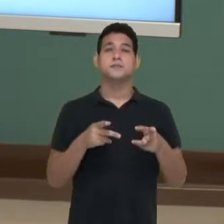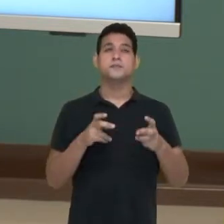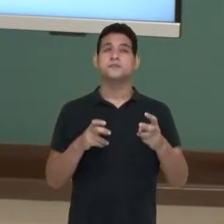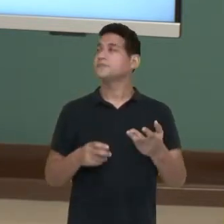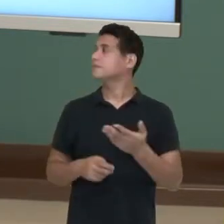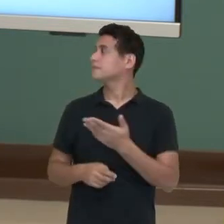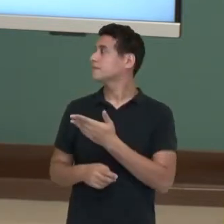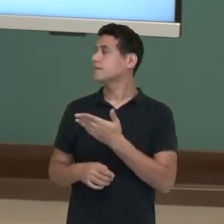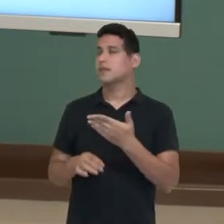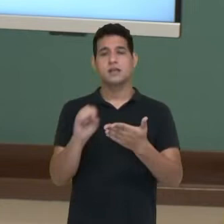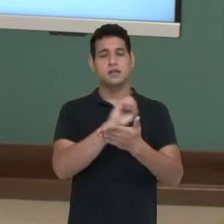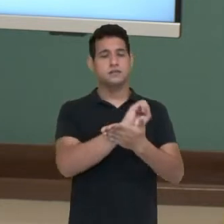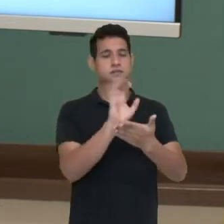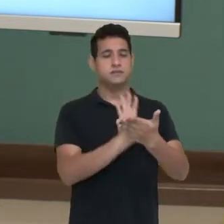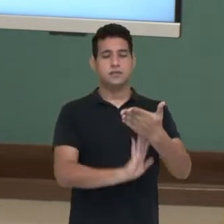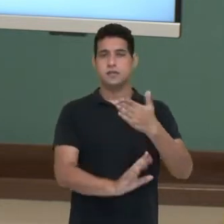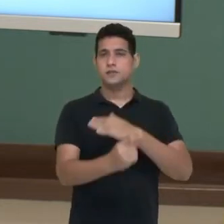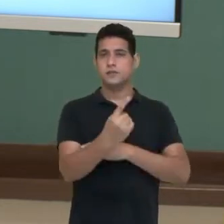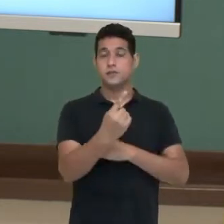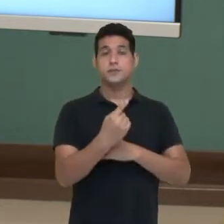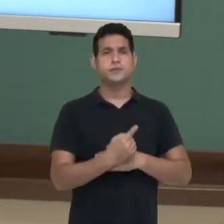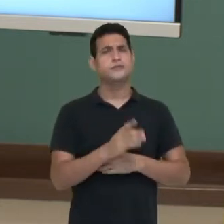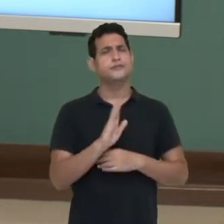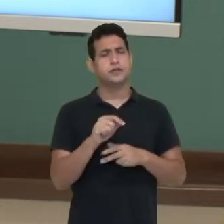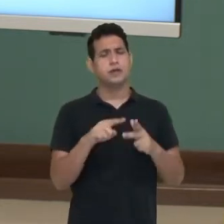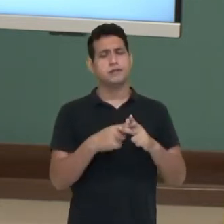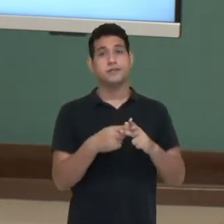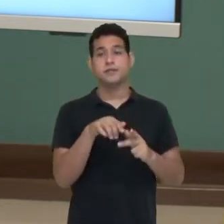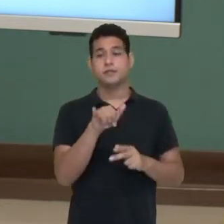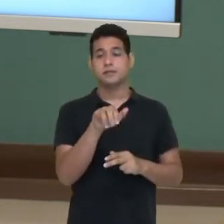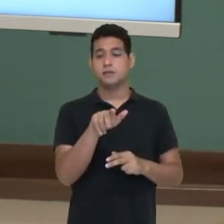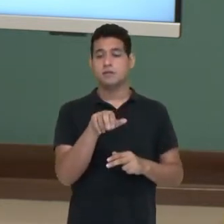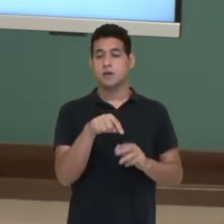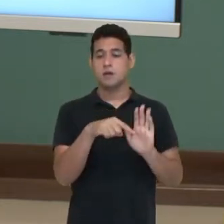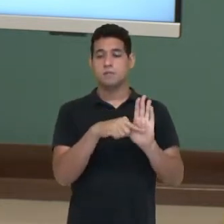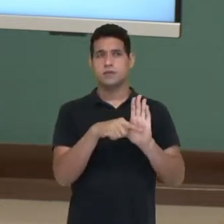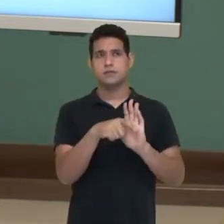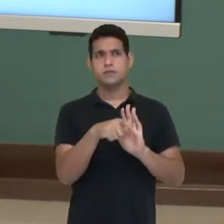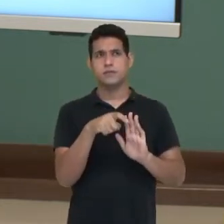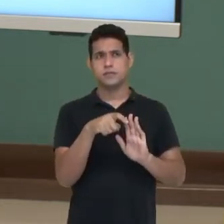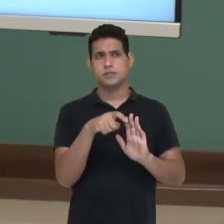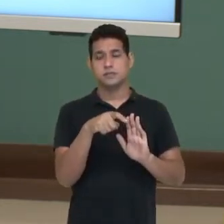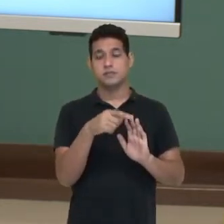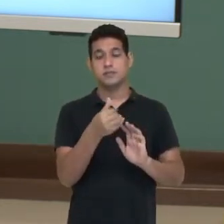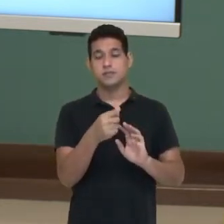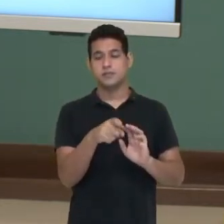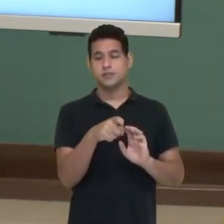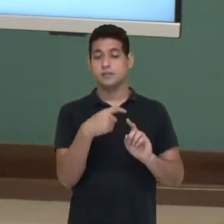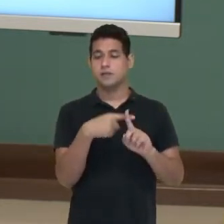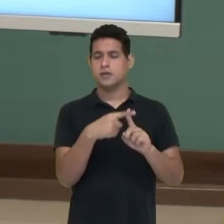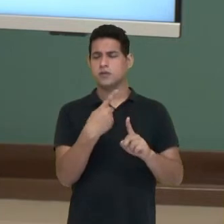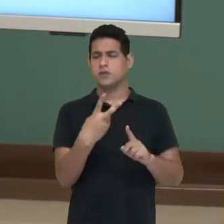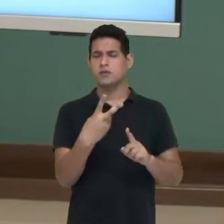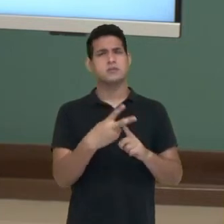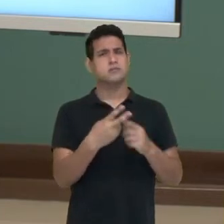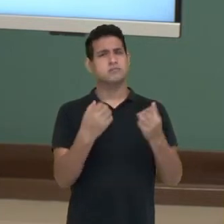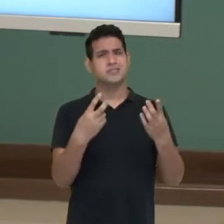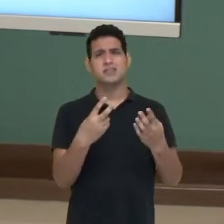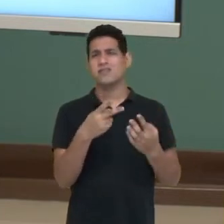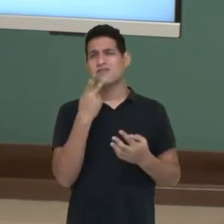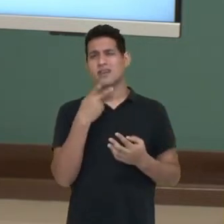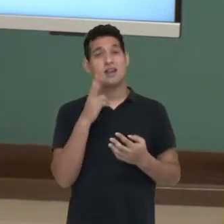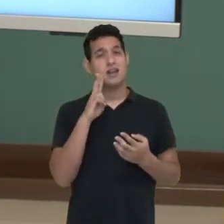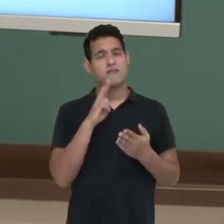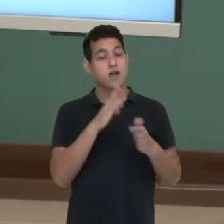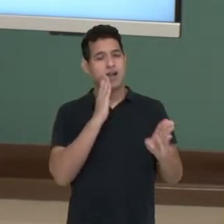o exercício 1 para você. Dada a função y igual a menos 6x mais 12, determine. Então, não contei nenhuma historinha,